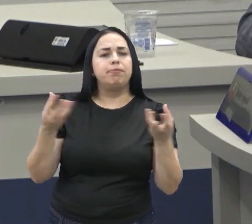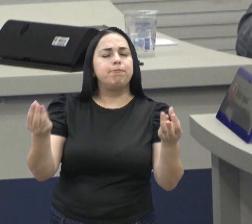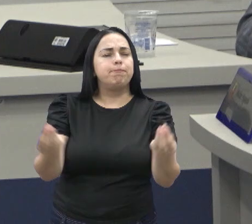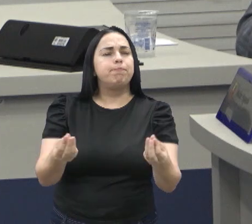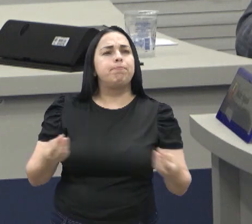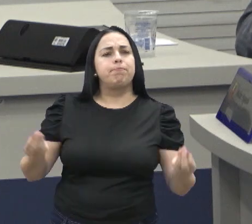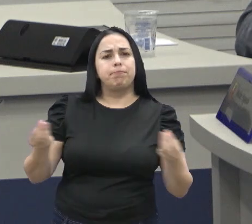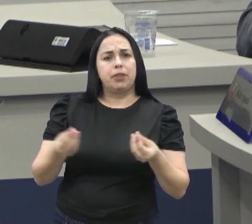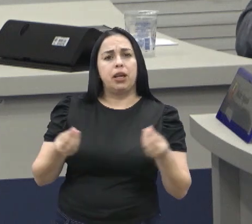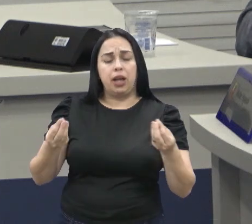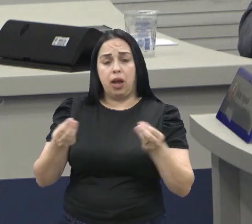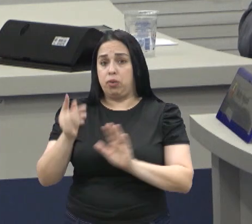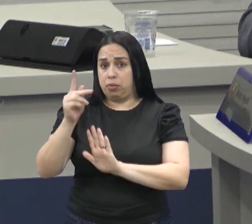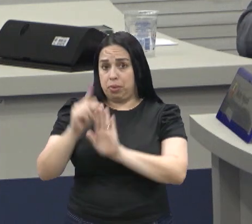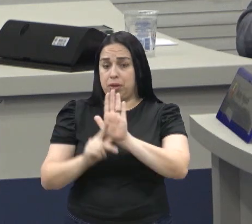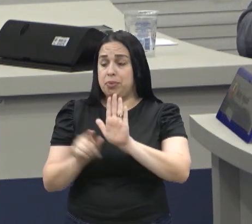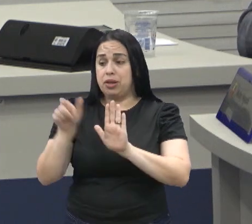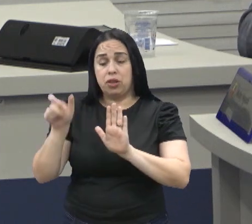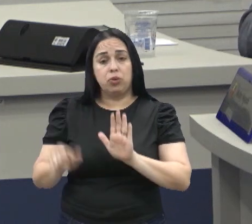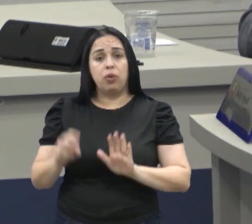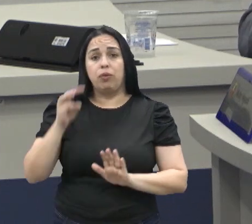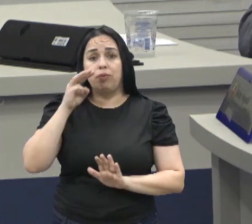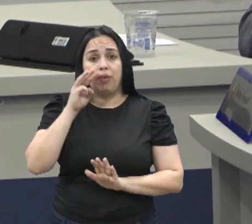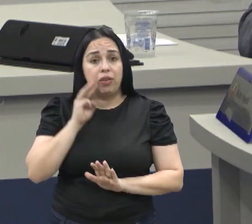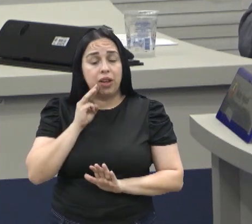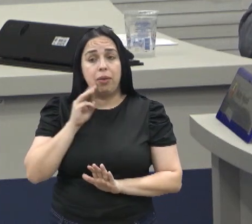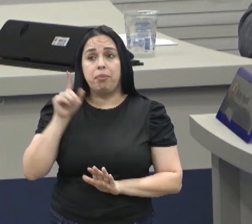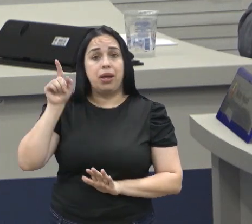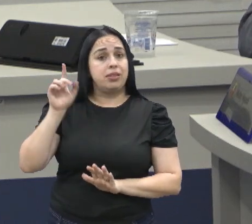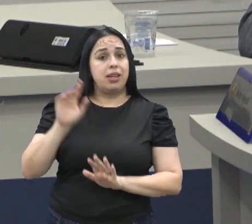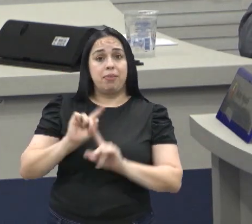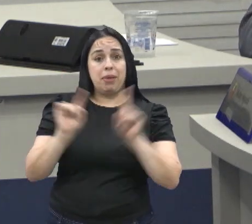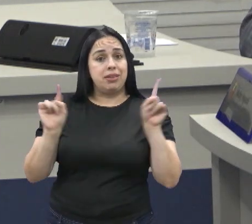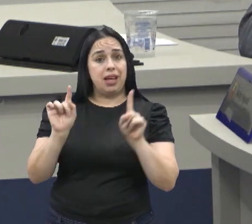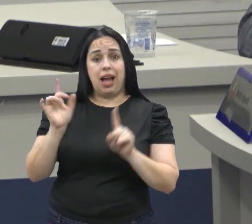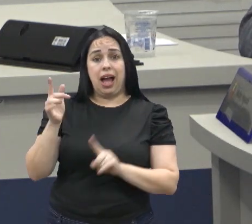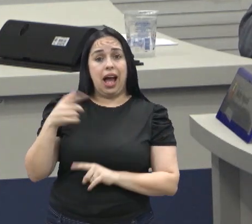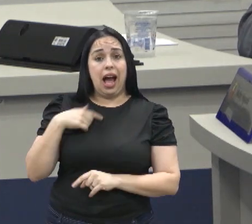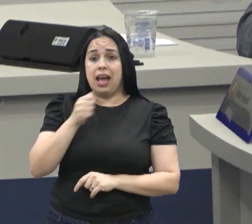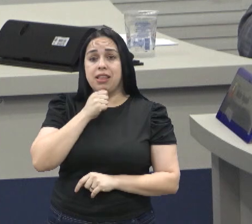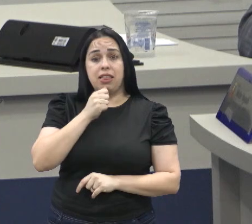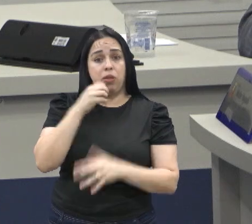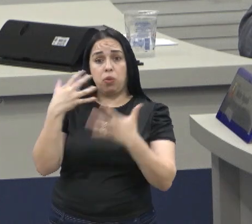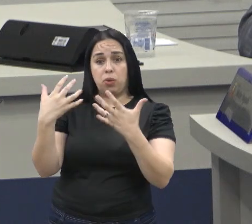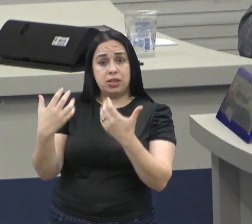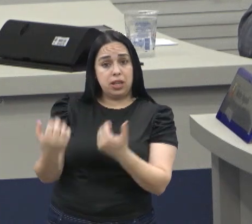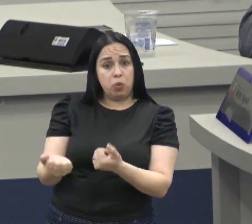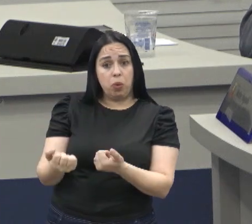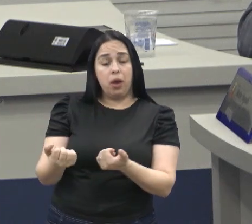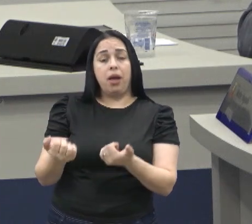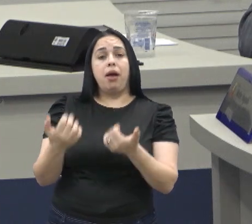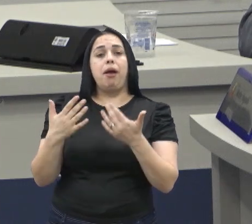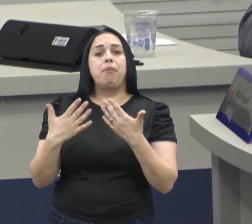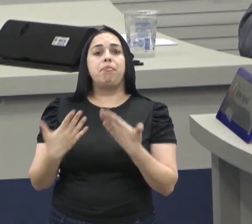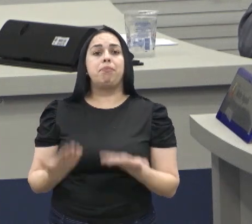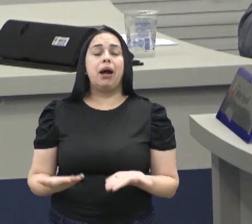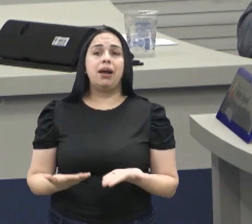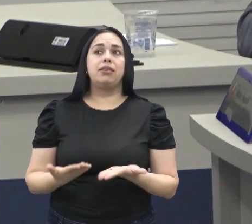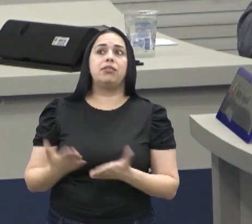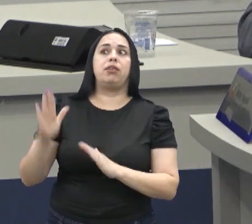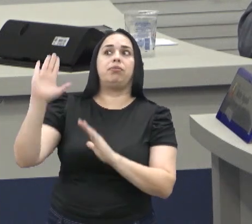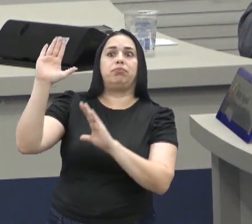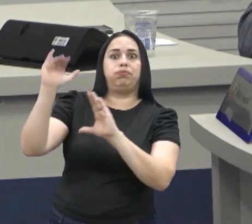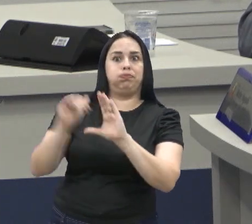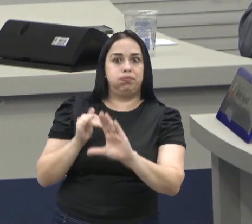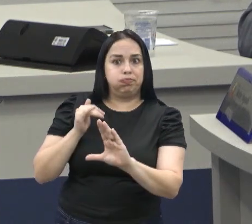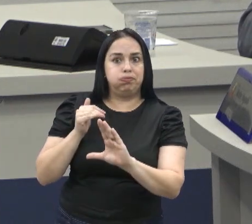do Walter Hayashi, que até agora não aconteceu. Semana passada disse que o Executivo estava enviando aqui novamente, isso aqui